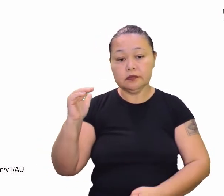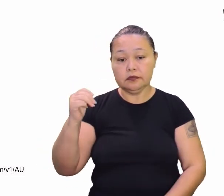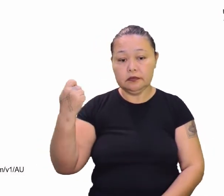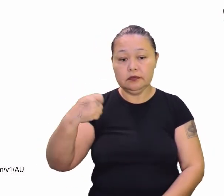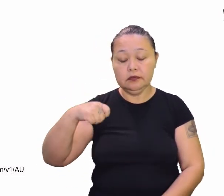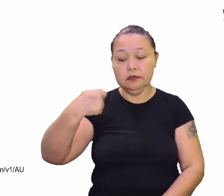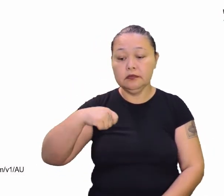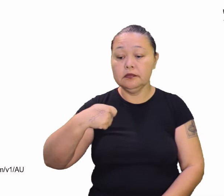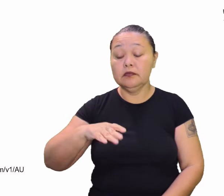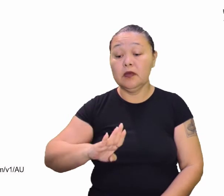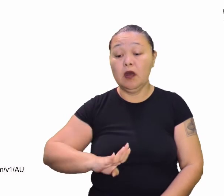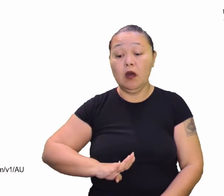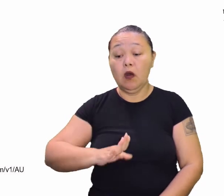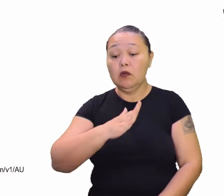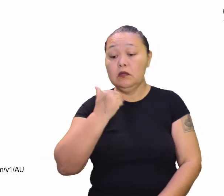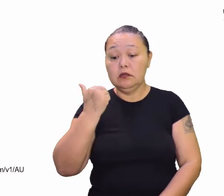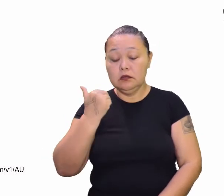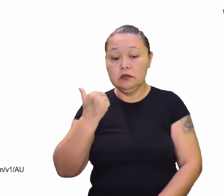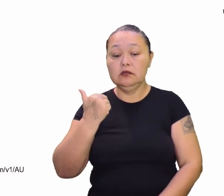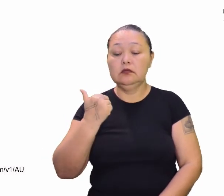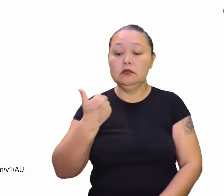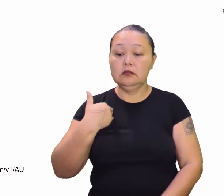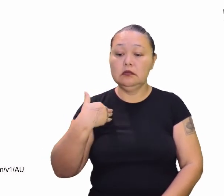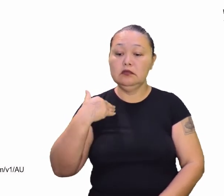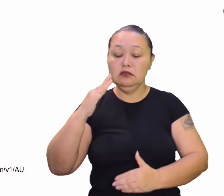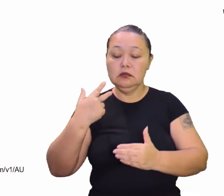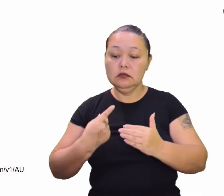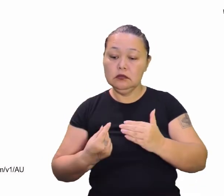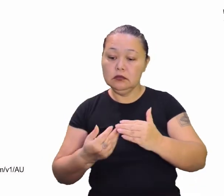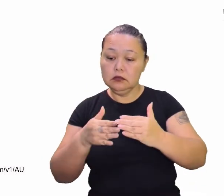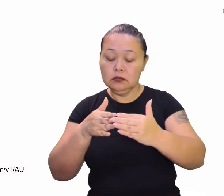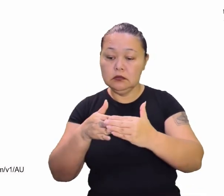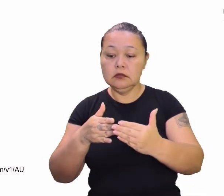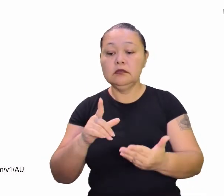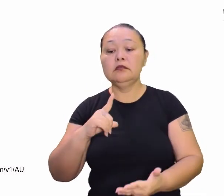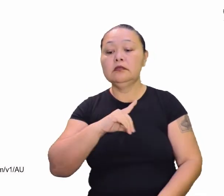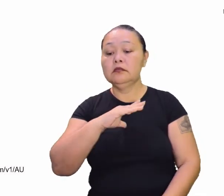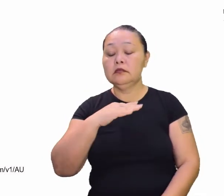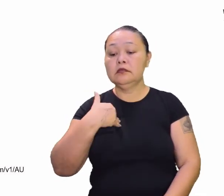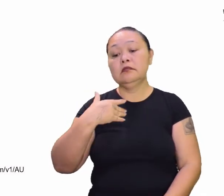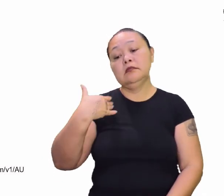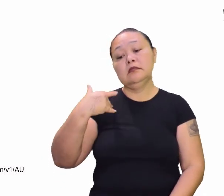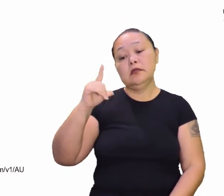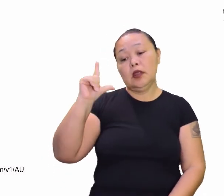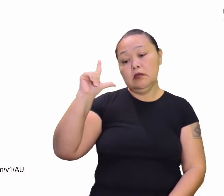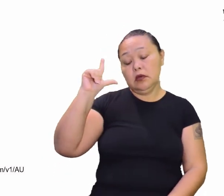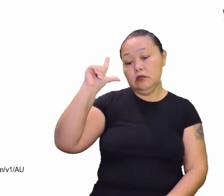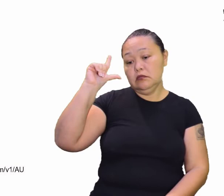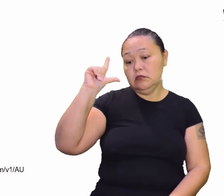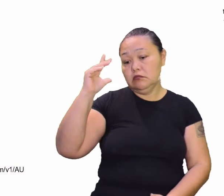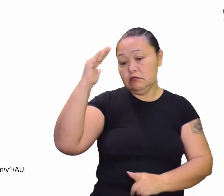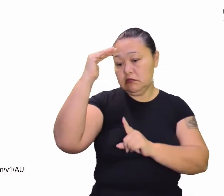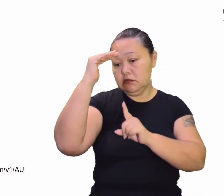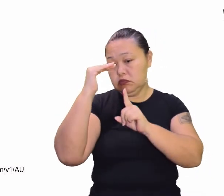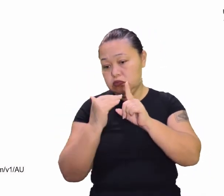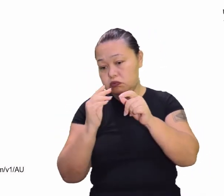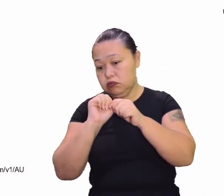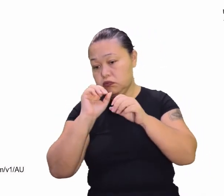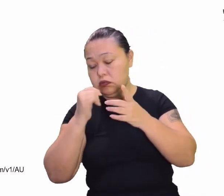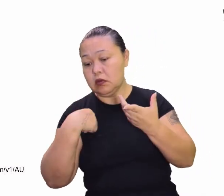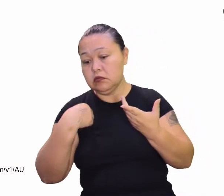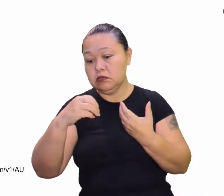pessoas morrem de fome. Baixa expectativa de vida, né? Muito baixa escolaridade. Exato. Tá